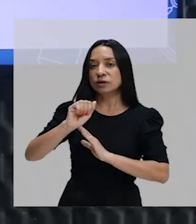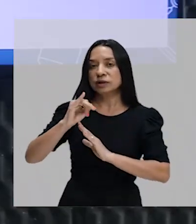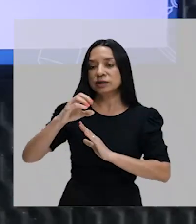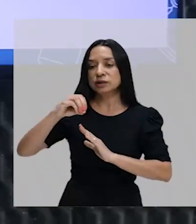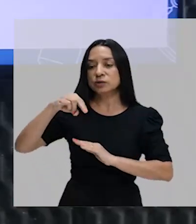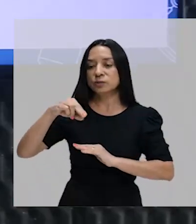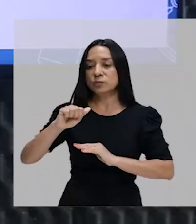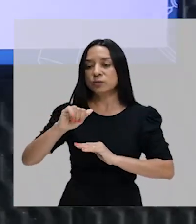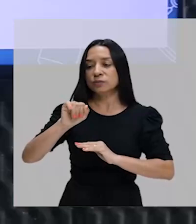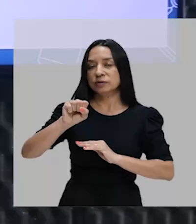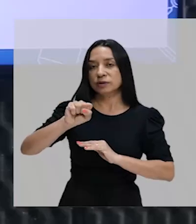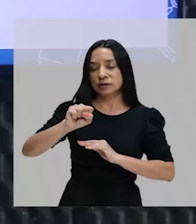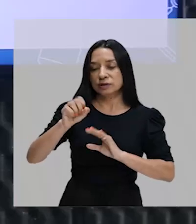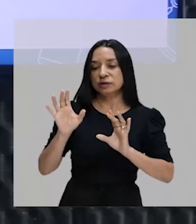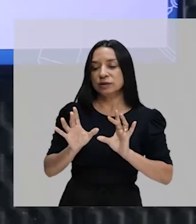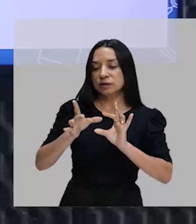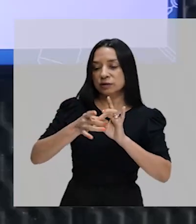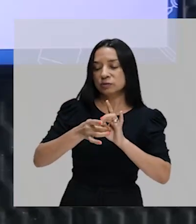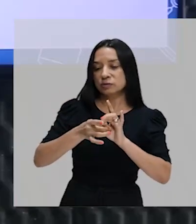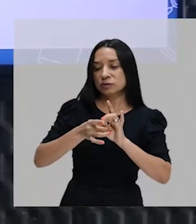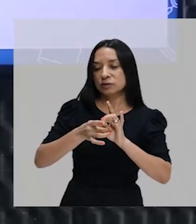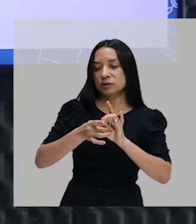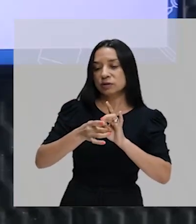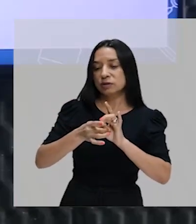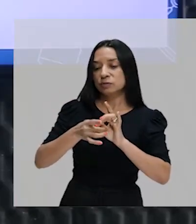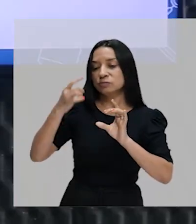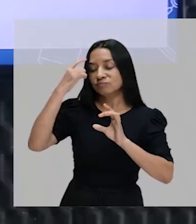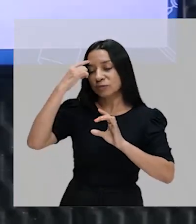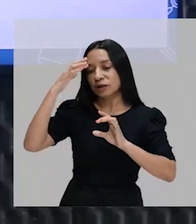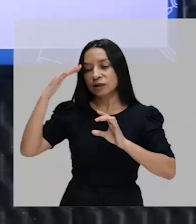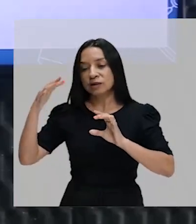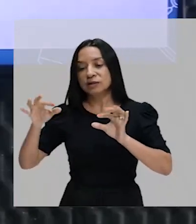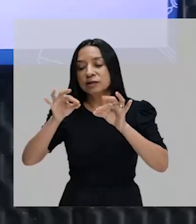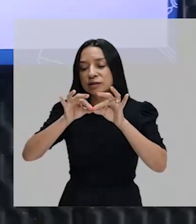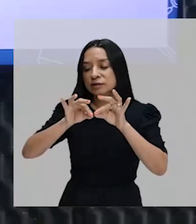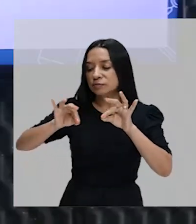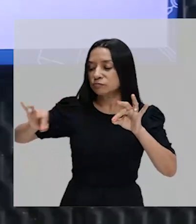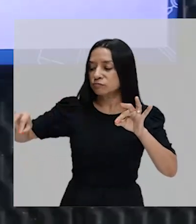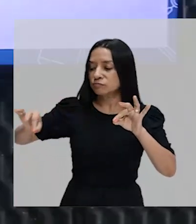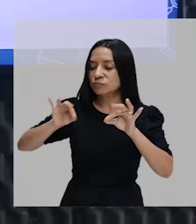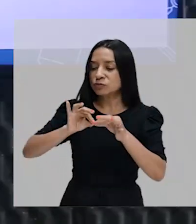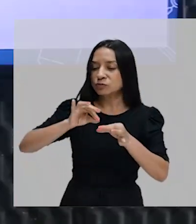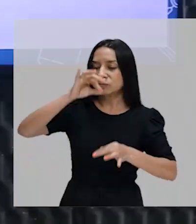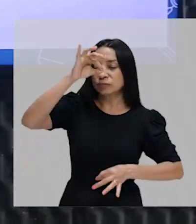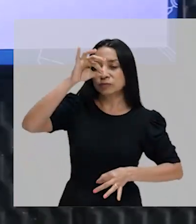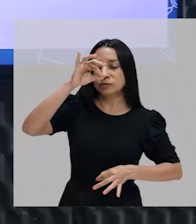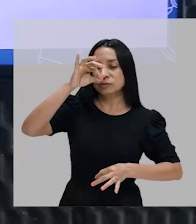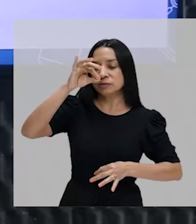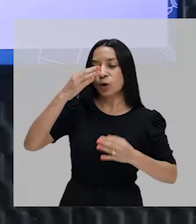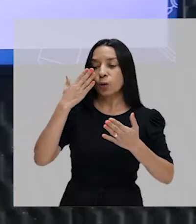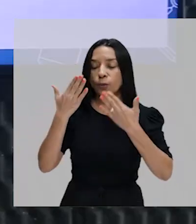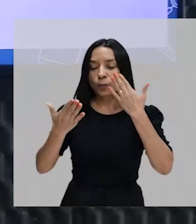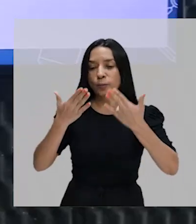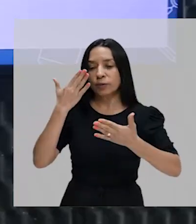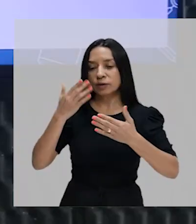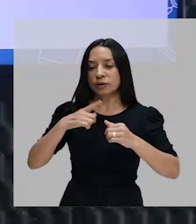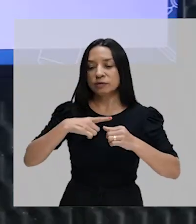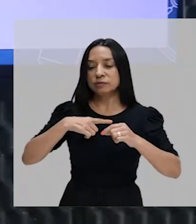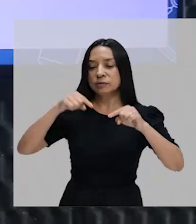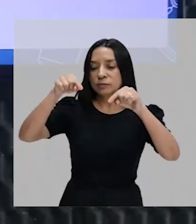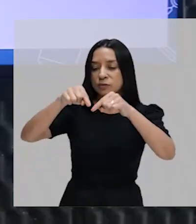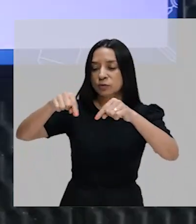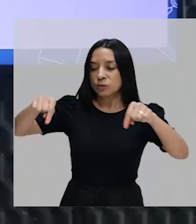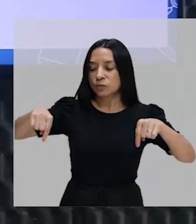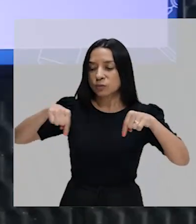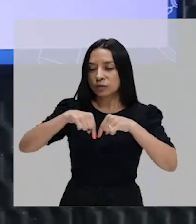Está associado à ideia de comparar, medir grandezas, não é assim? Então, nós temos esse quadrado de área 25 e nós vamos